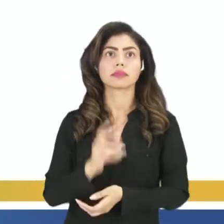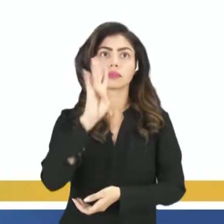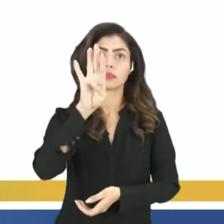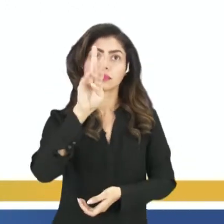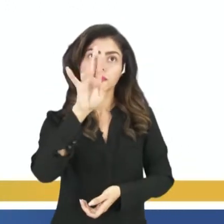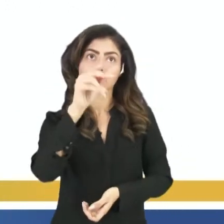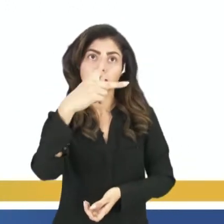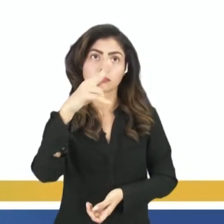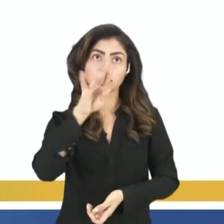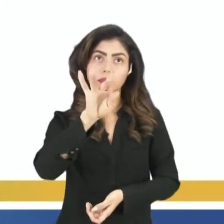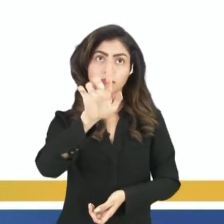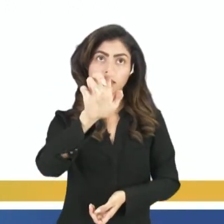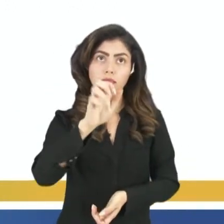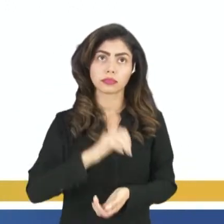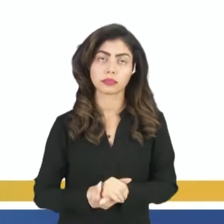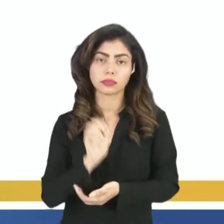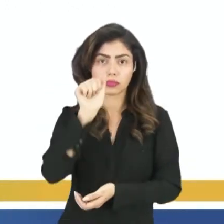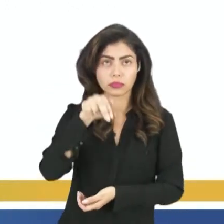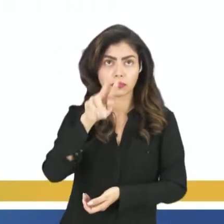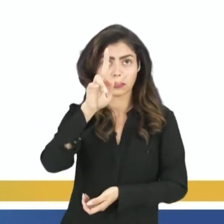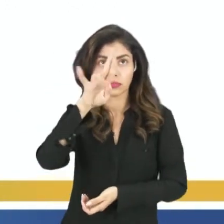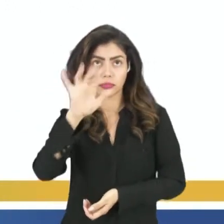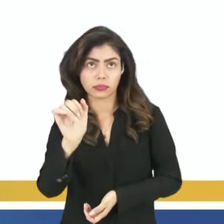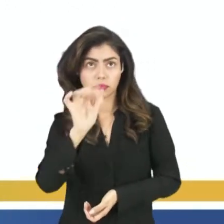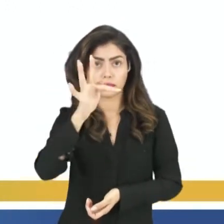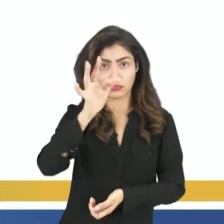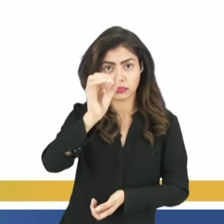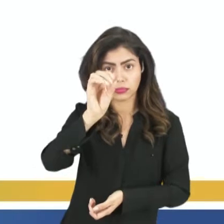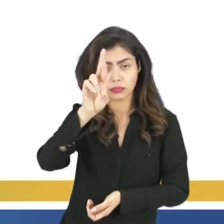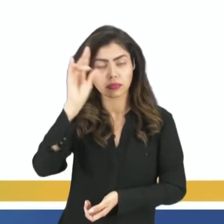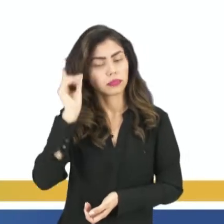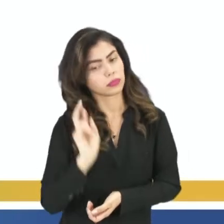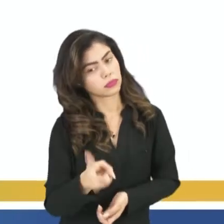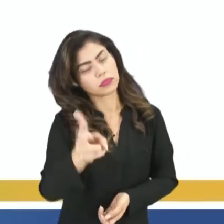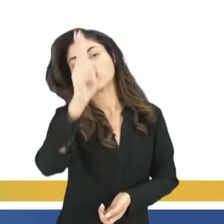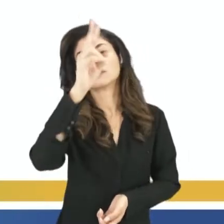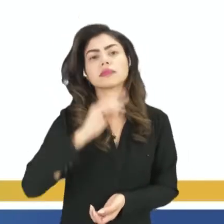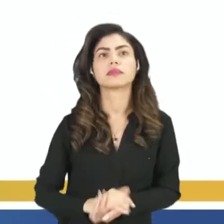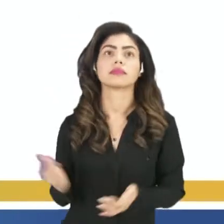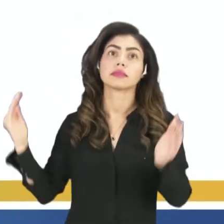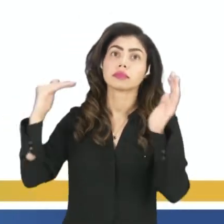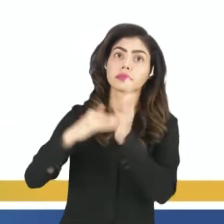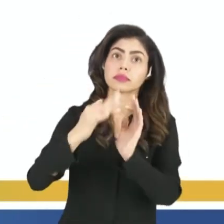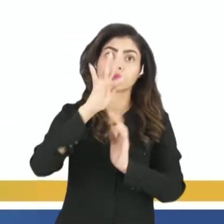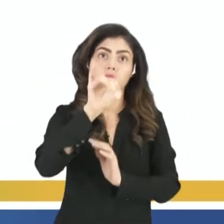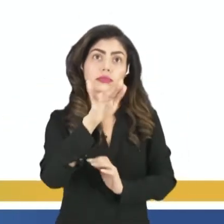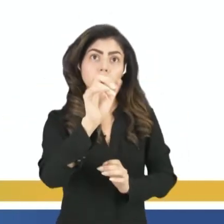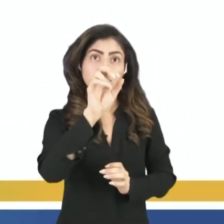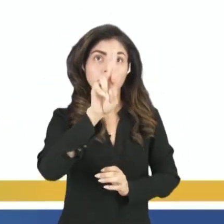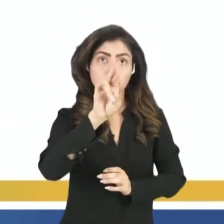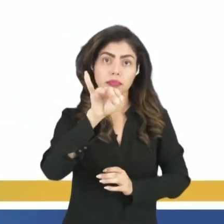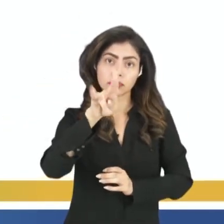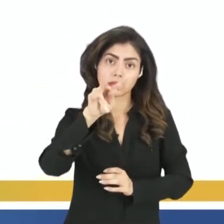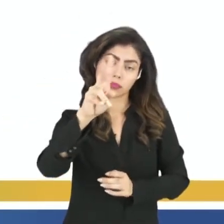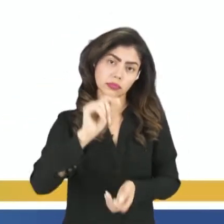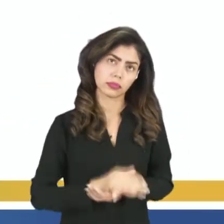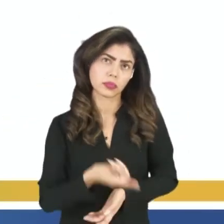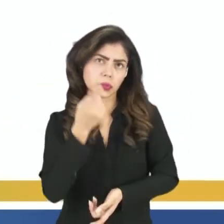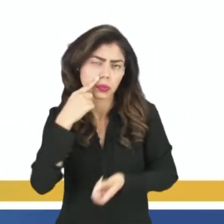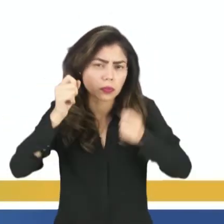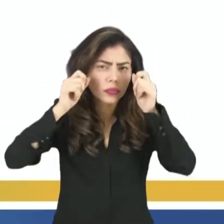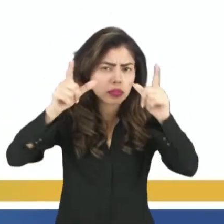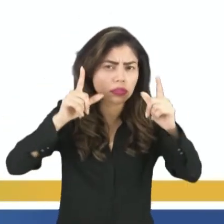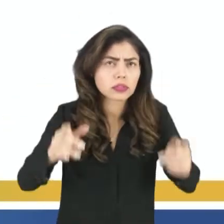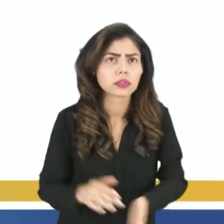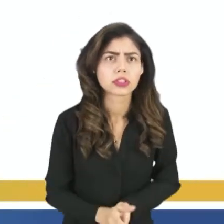disse que gostava de Peugeot, a Anete disse que gostava de Ford e assim por diante, até o Fabiano que disse que gostava de Renault. Pode